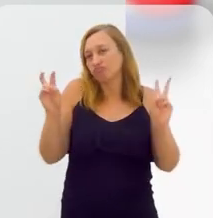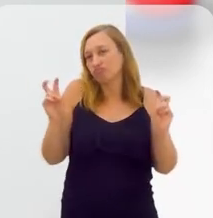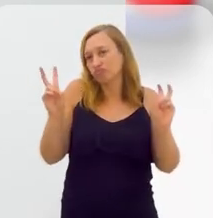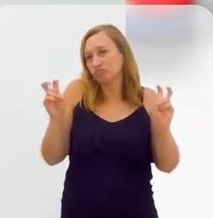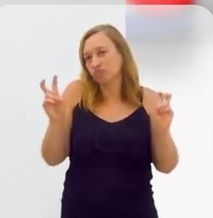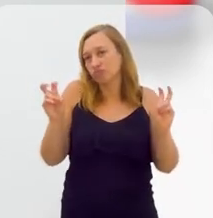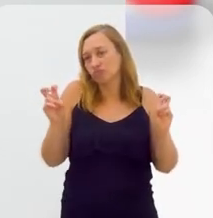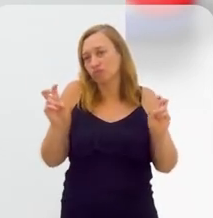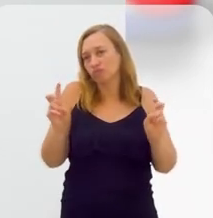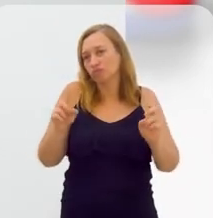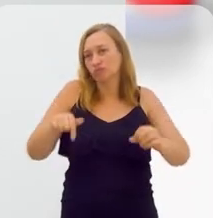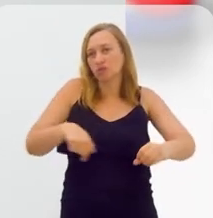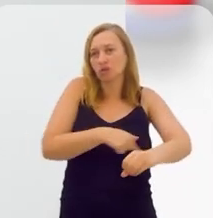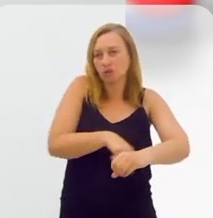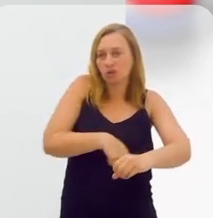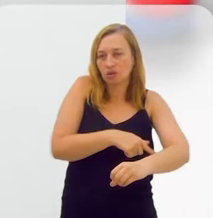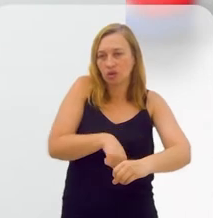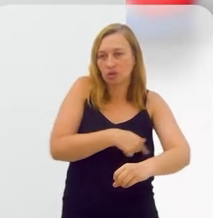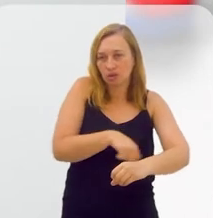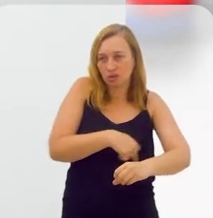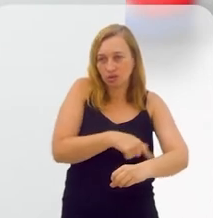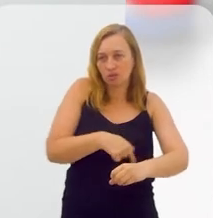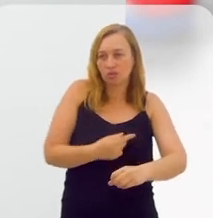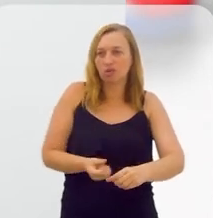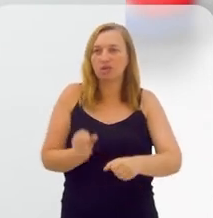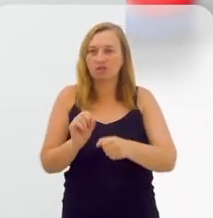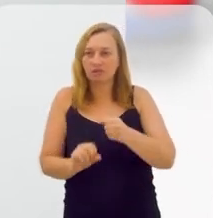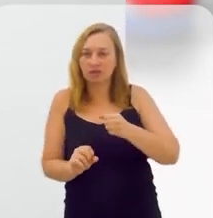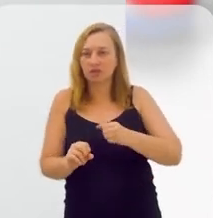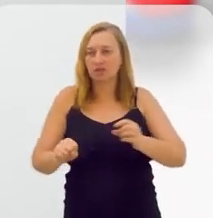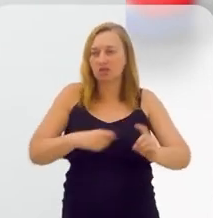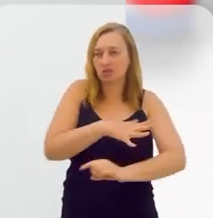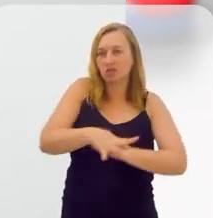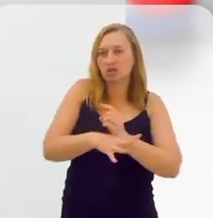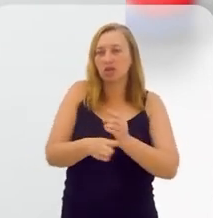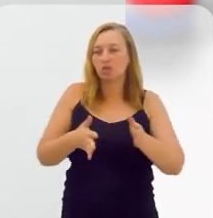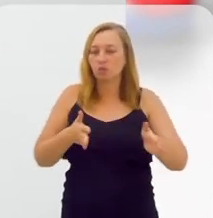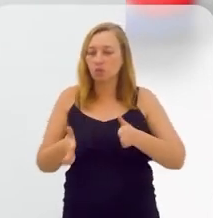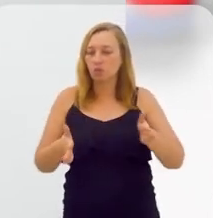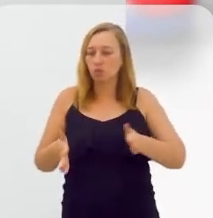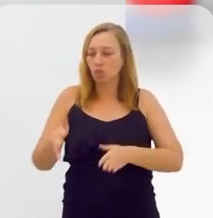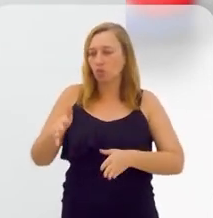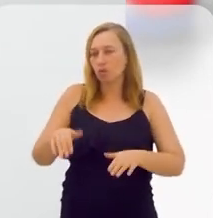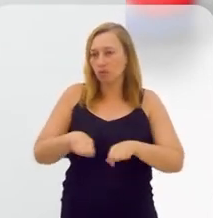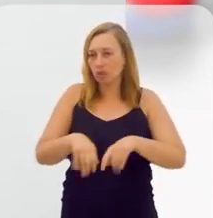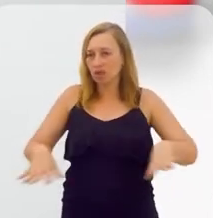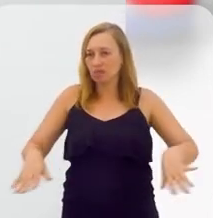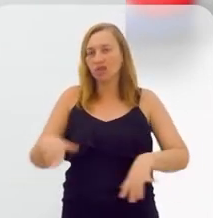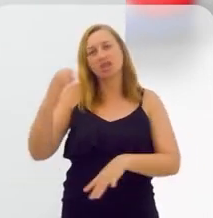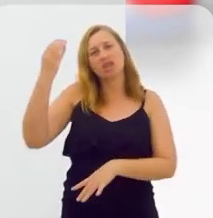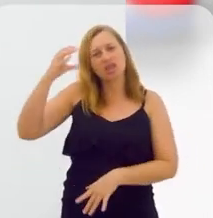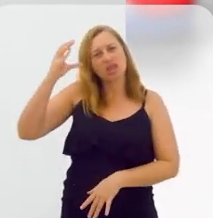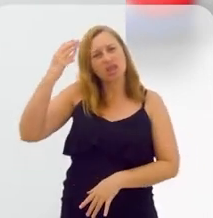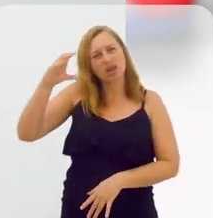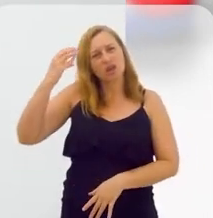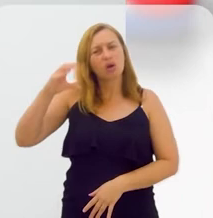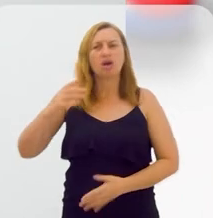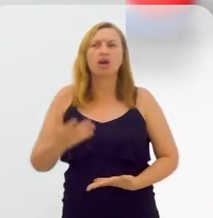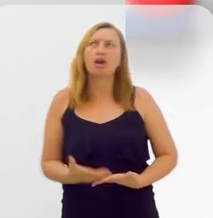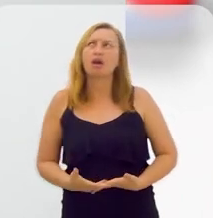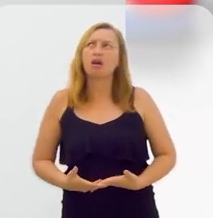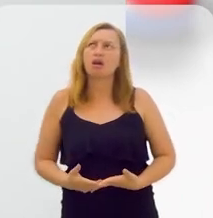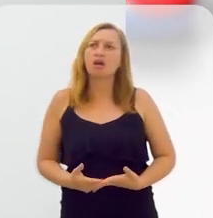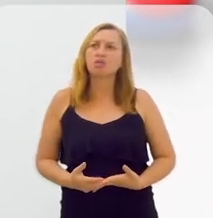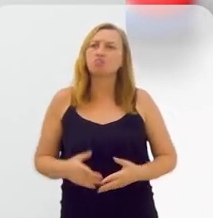na questão da gastronomia social. Niterói, durante a pandemia, ele se